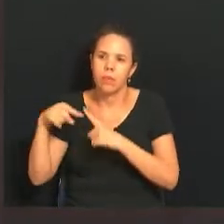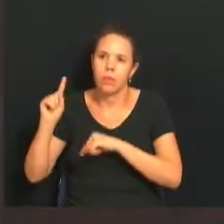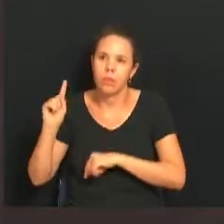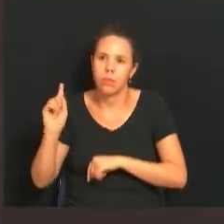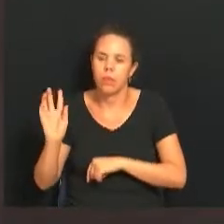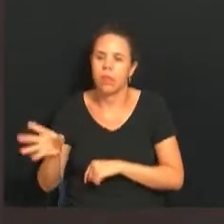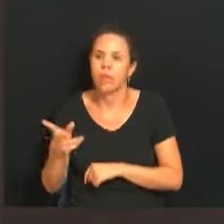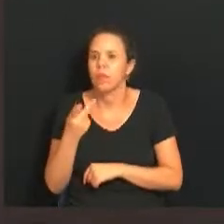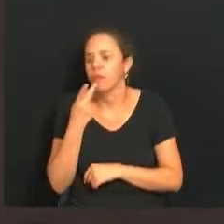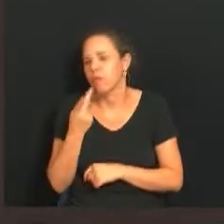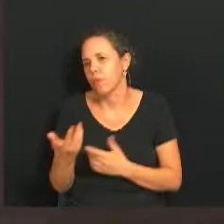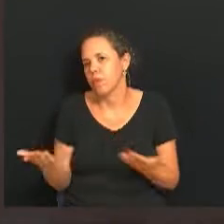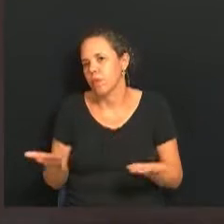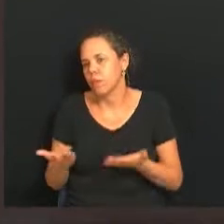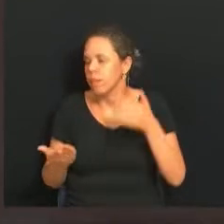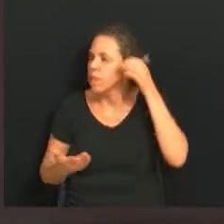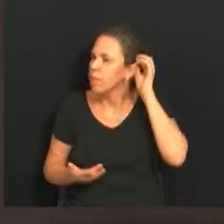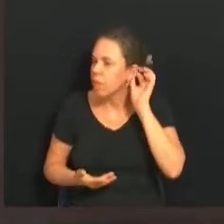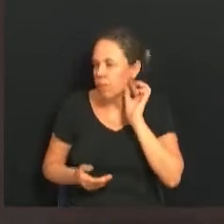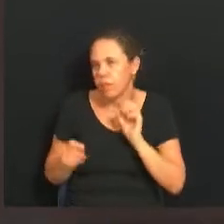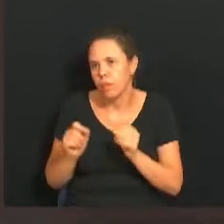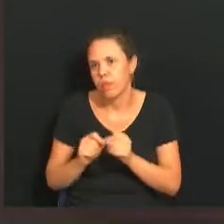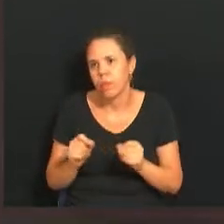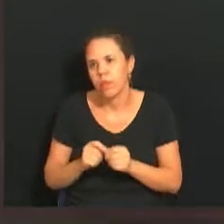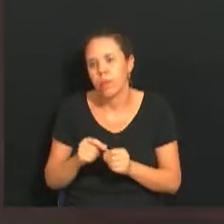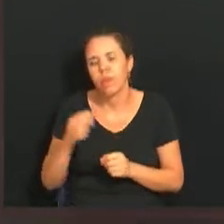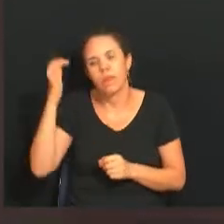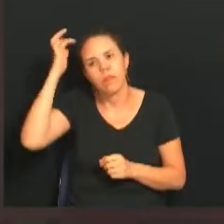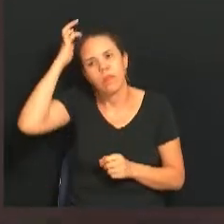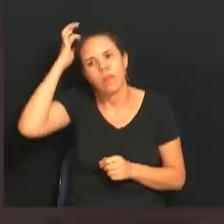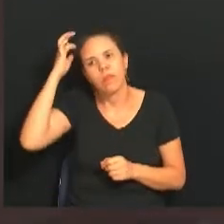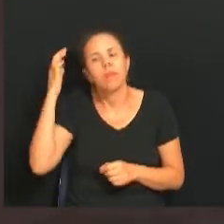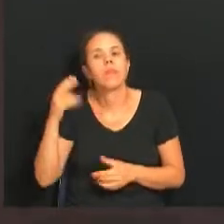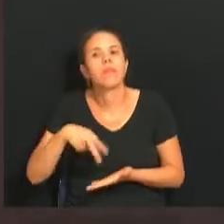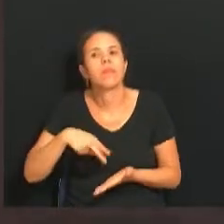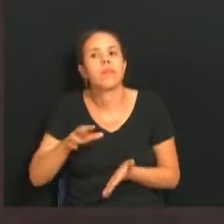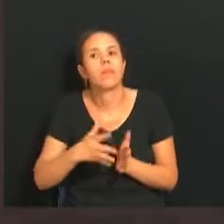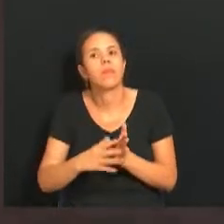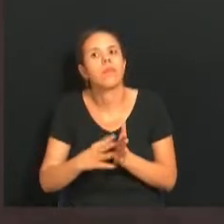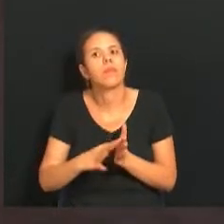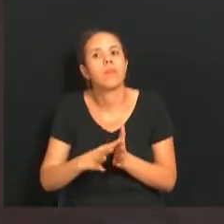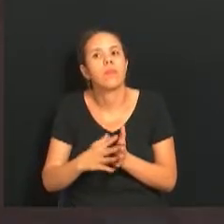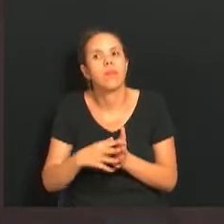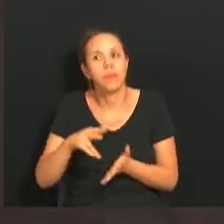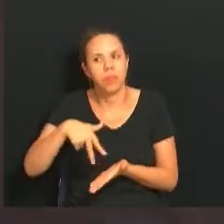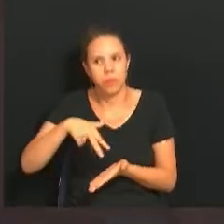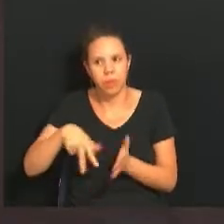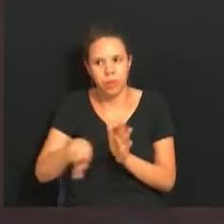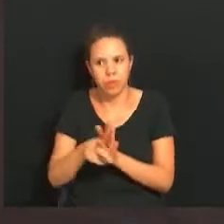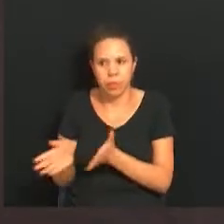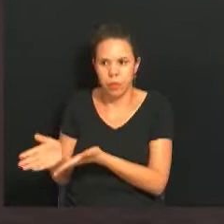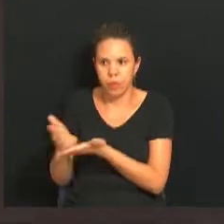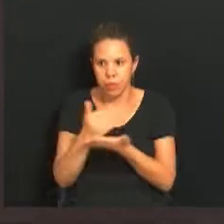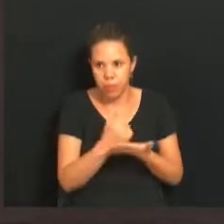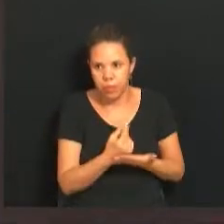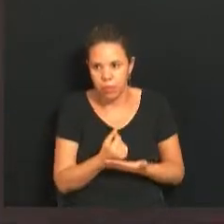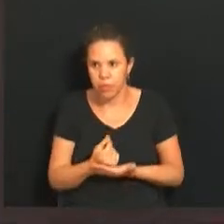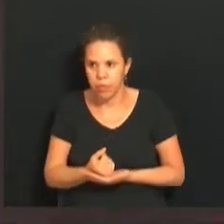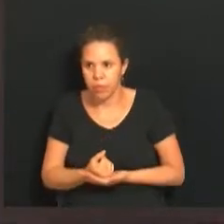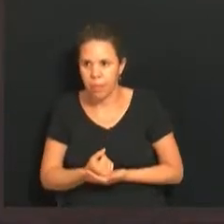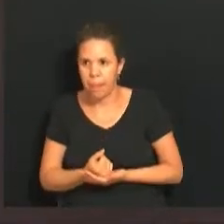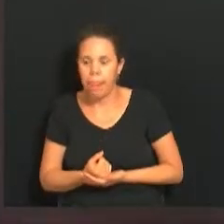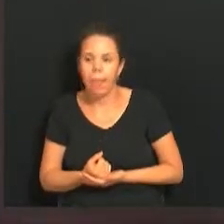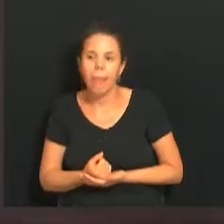falei, e agora vamos fazer um sambanejo, um baile para arrecadar também a